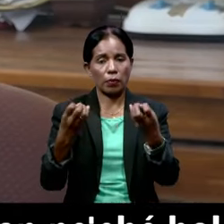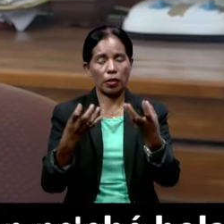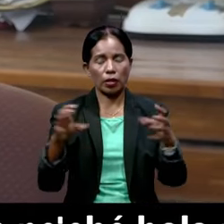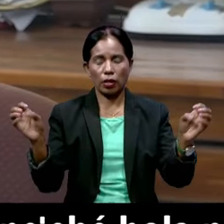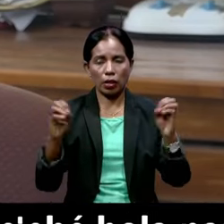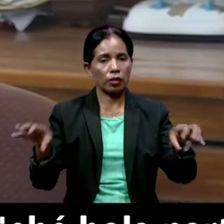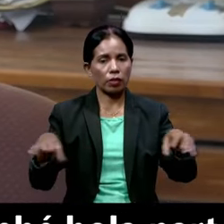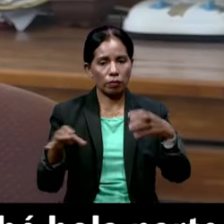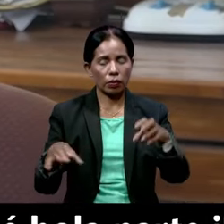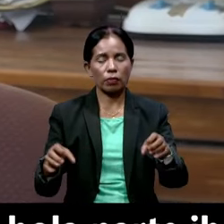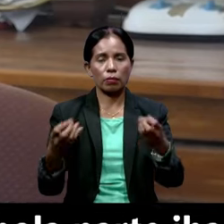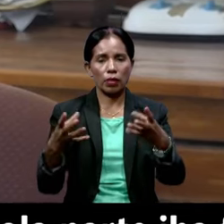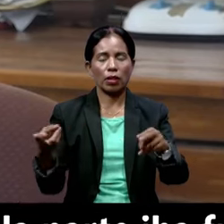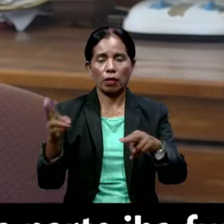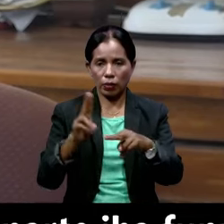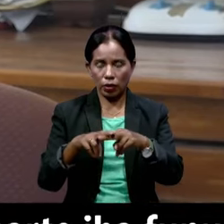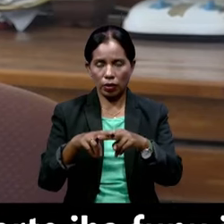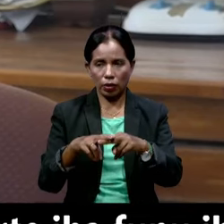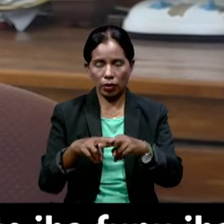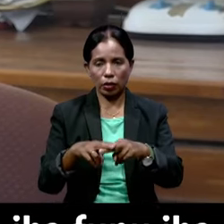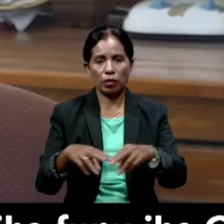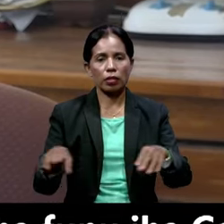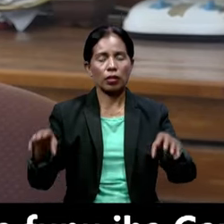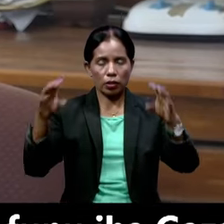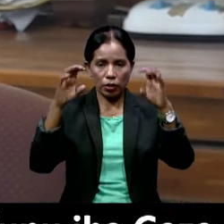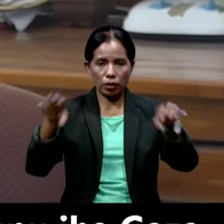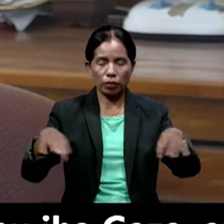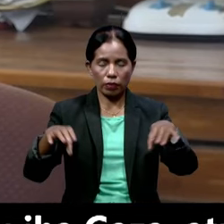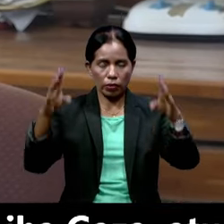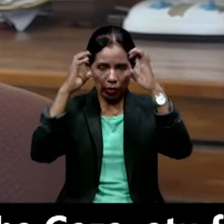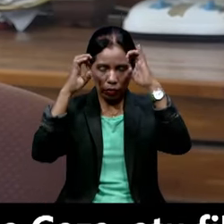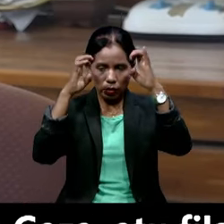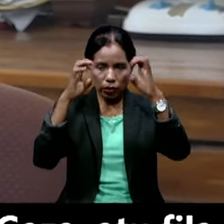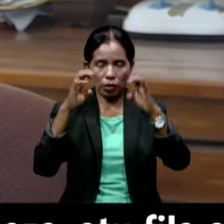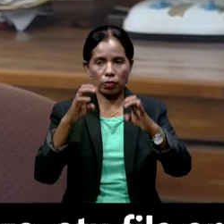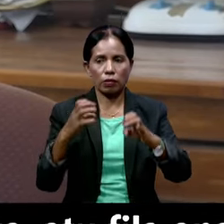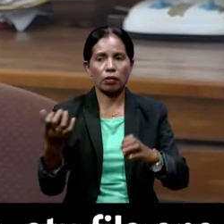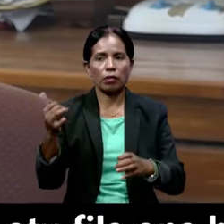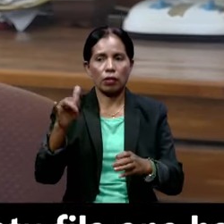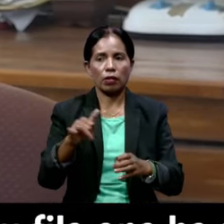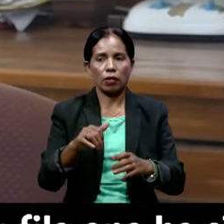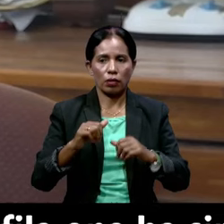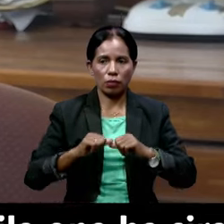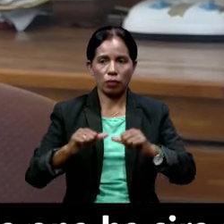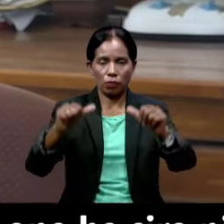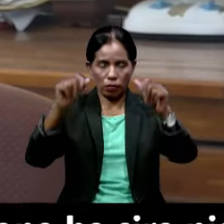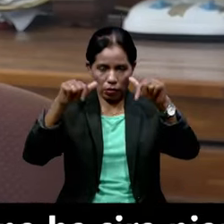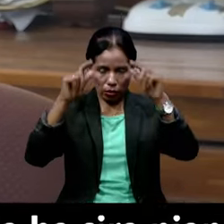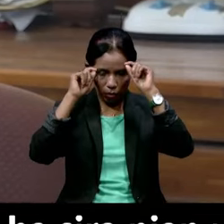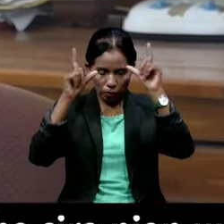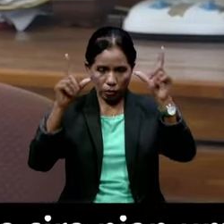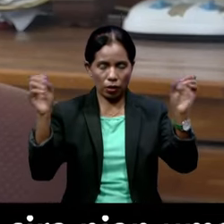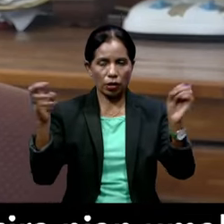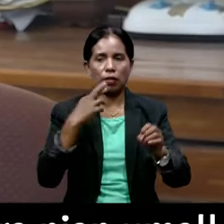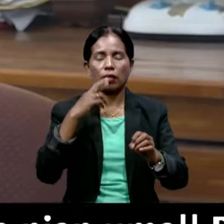bela aumenta quando sistema educação Nene, nebe lau ia Timor, nia la